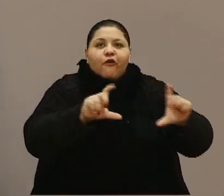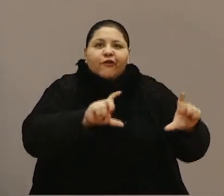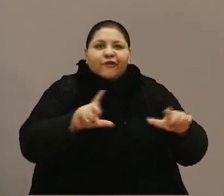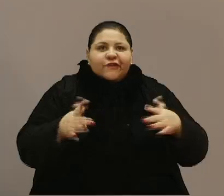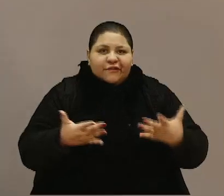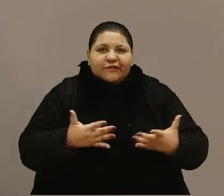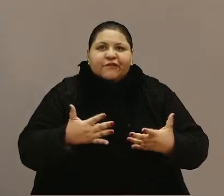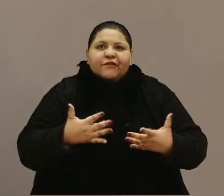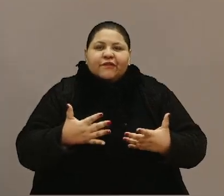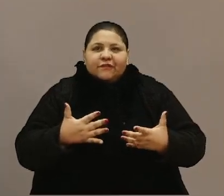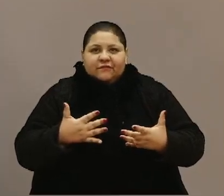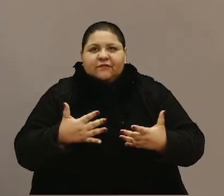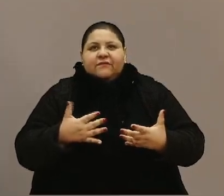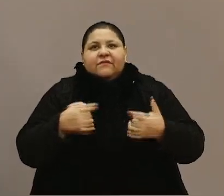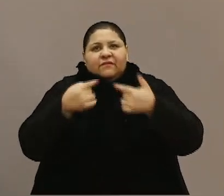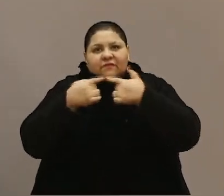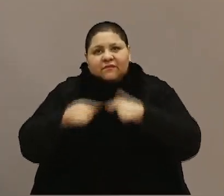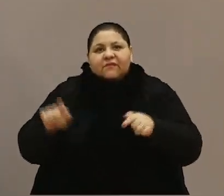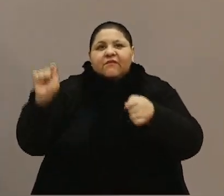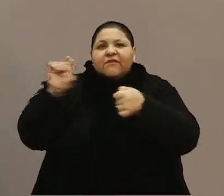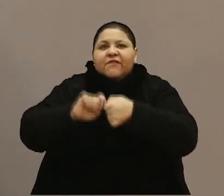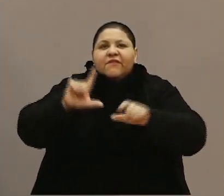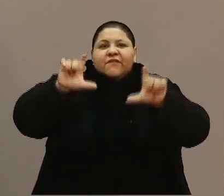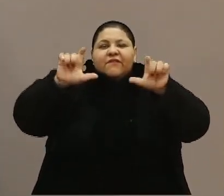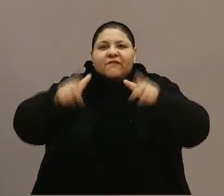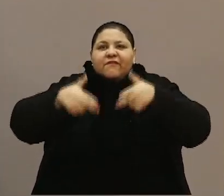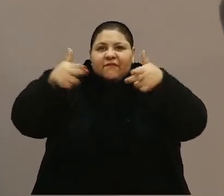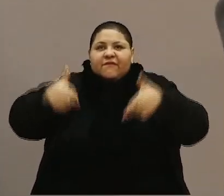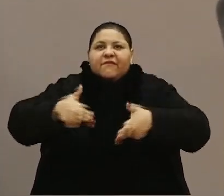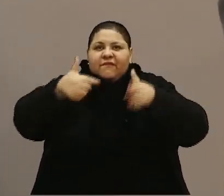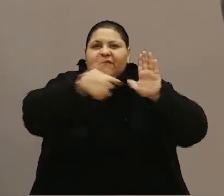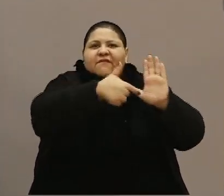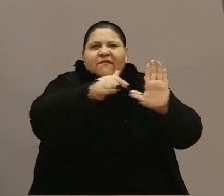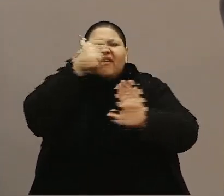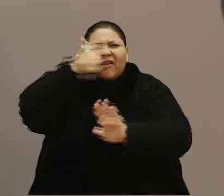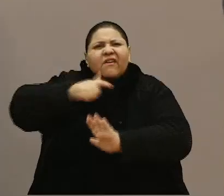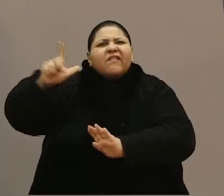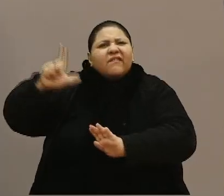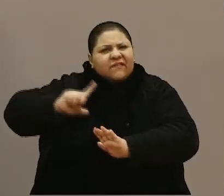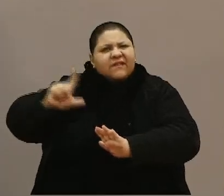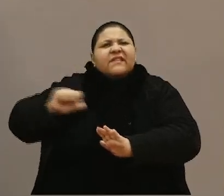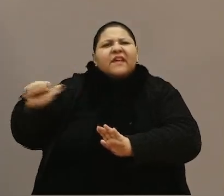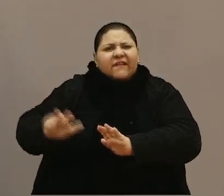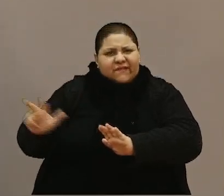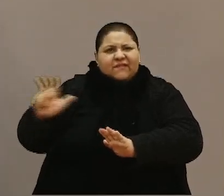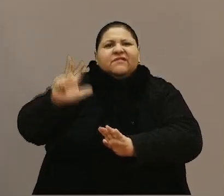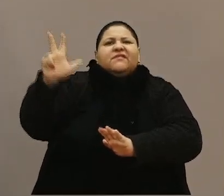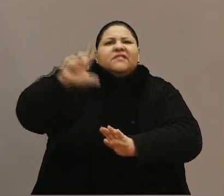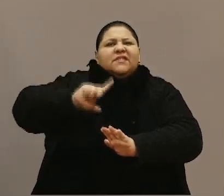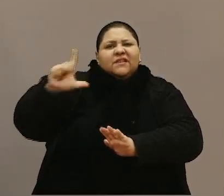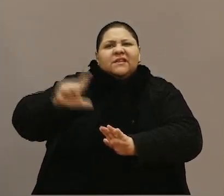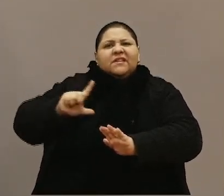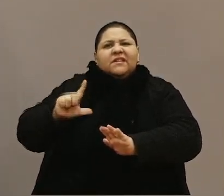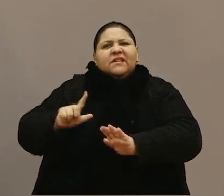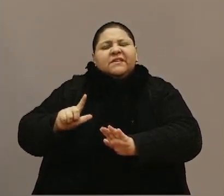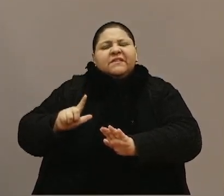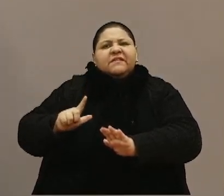subir no trem ali, né? Mas vai lá, faz fotos no trem, divulga. Eu acho que a gente tem que valorizar, tem que dar um voto